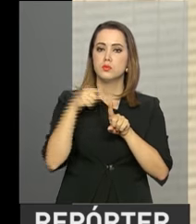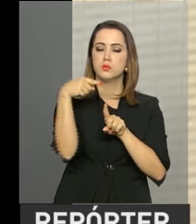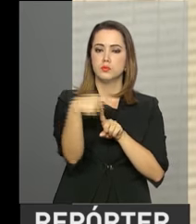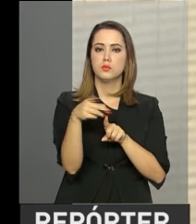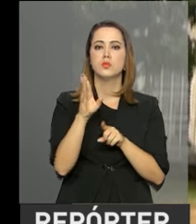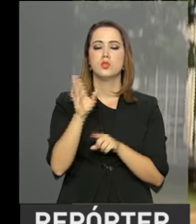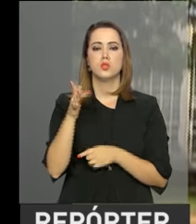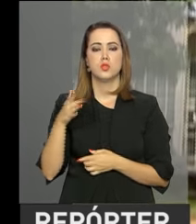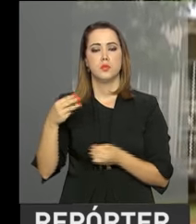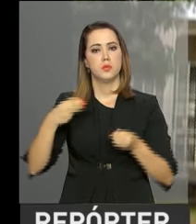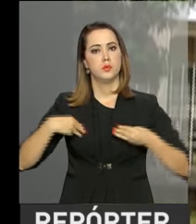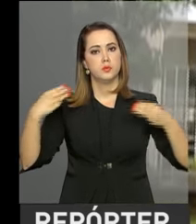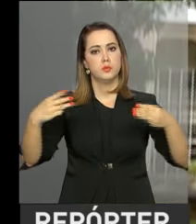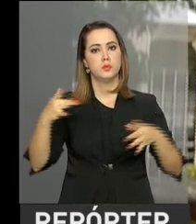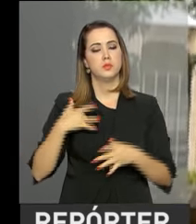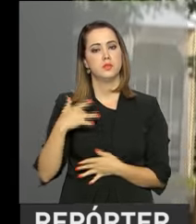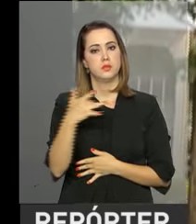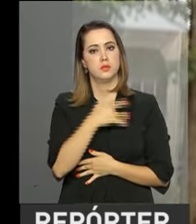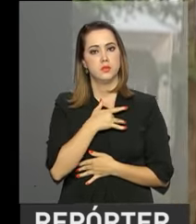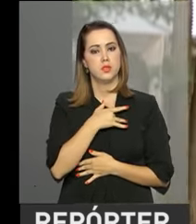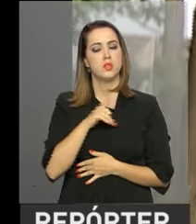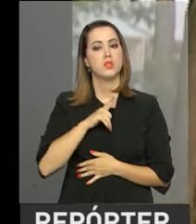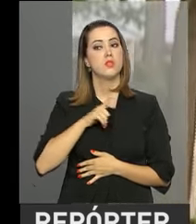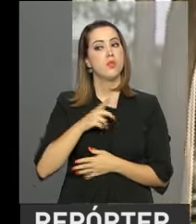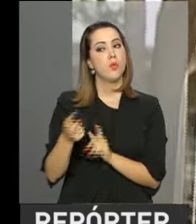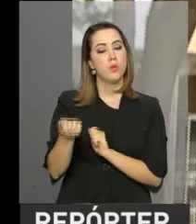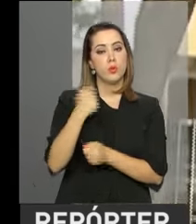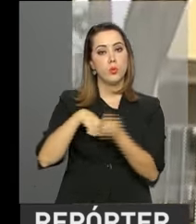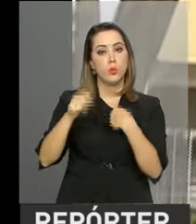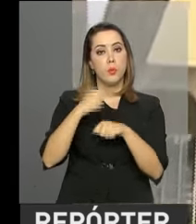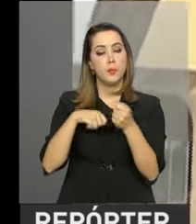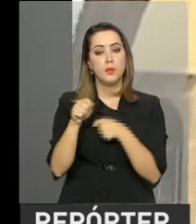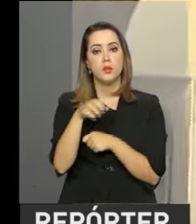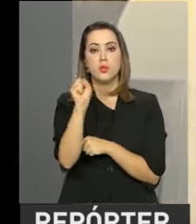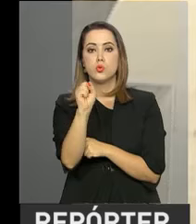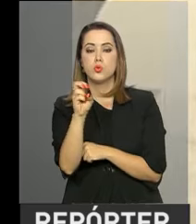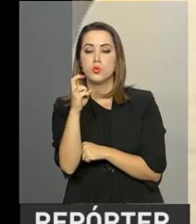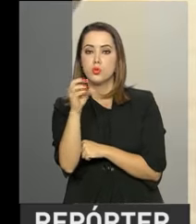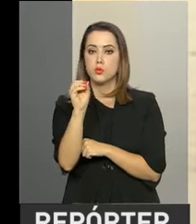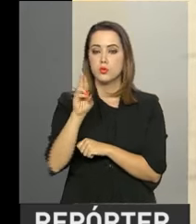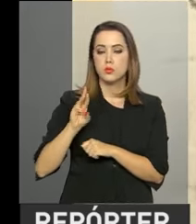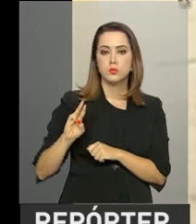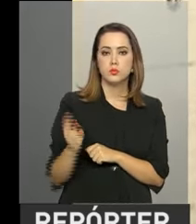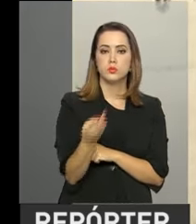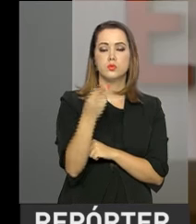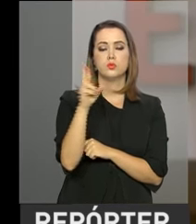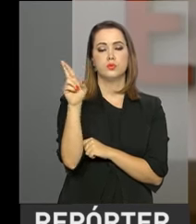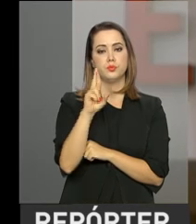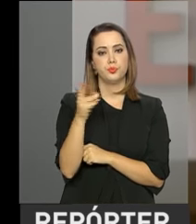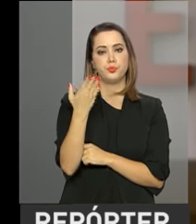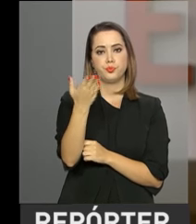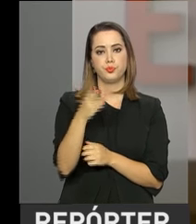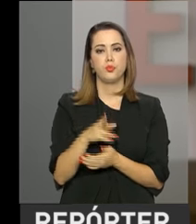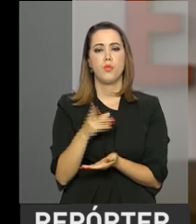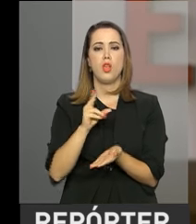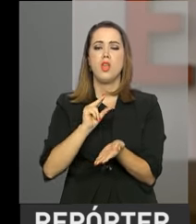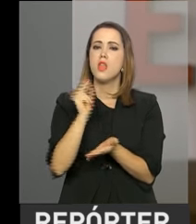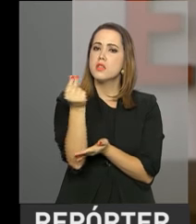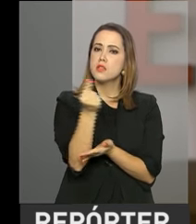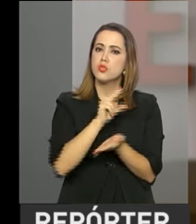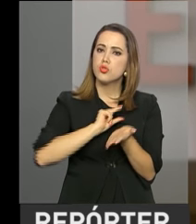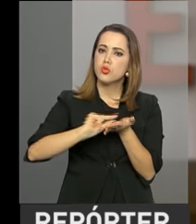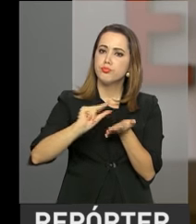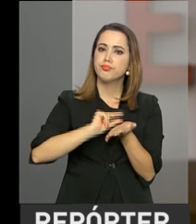da Saúde resultaram em uma economia de mais de 850 milhões de reais. Esse dinheiro já está